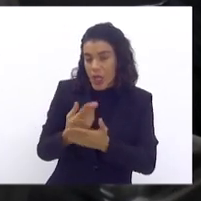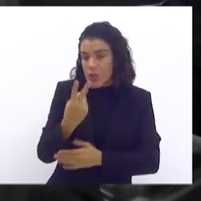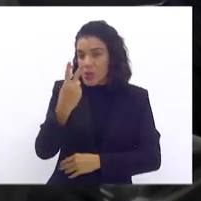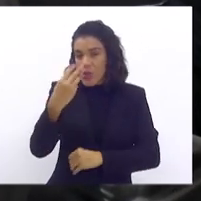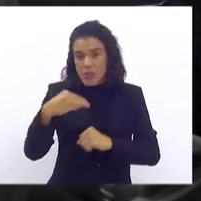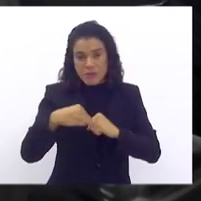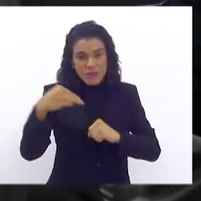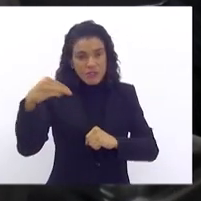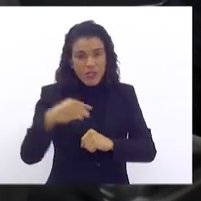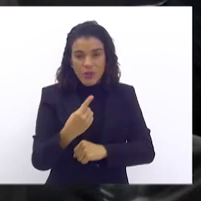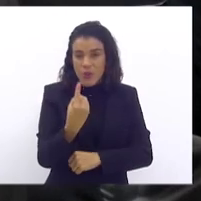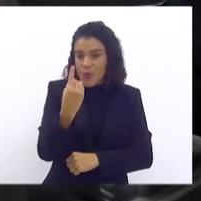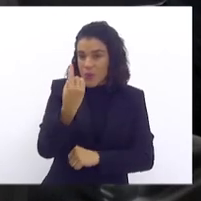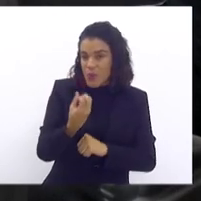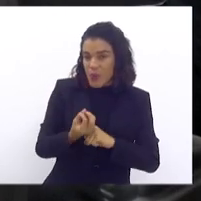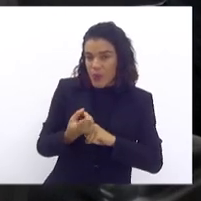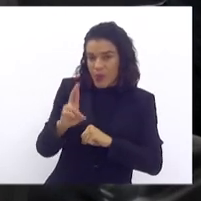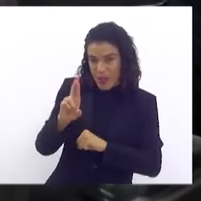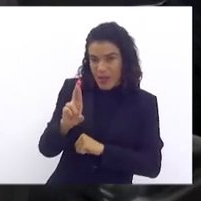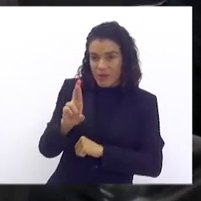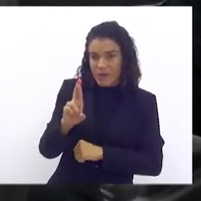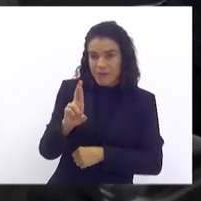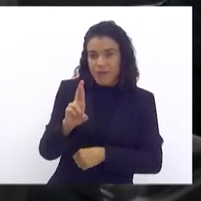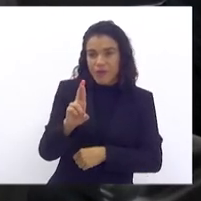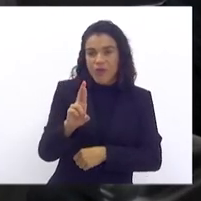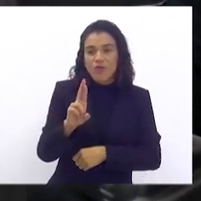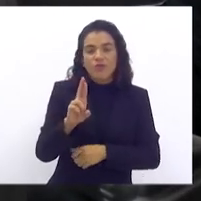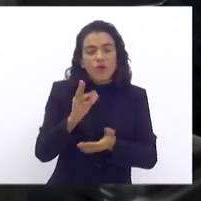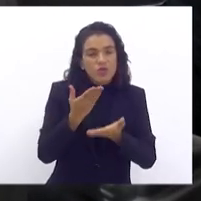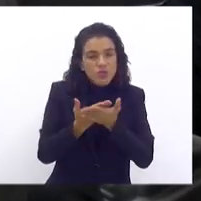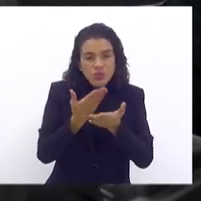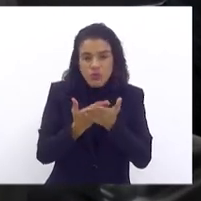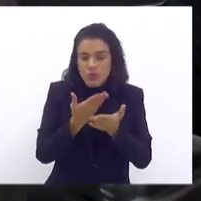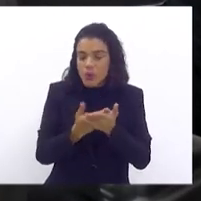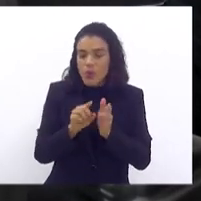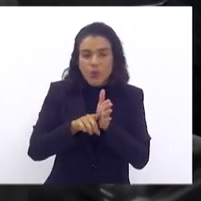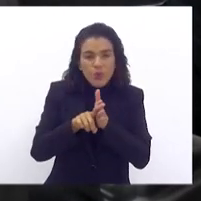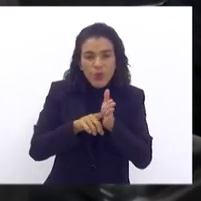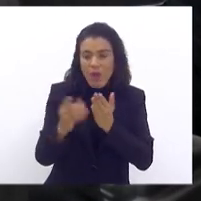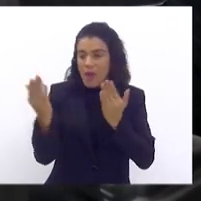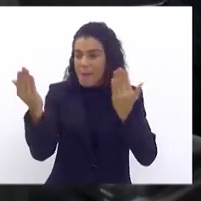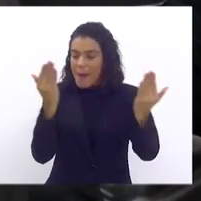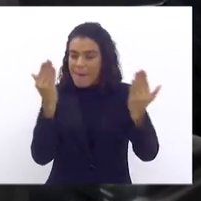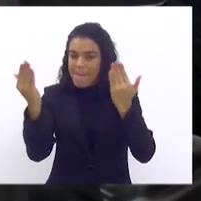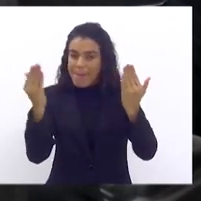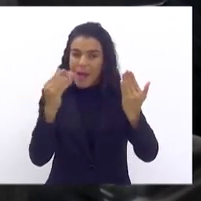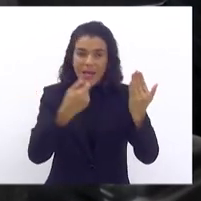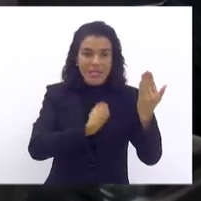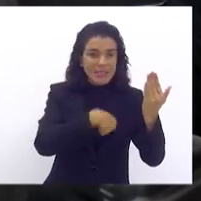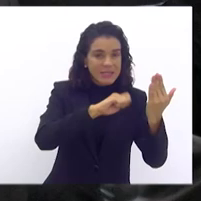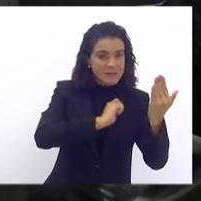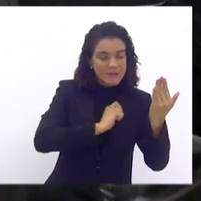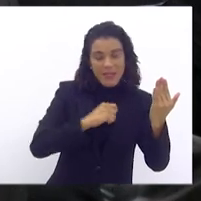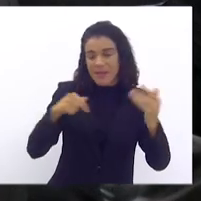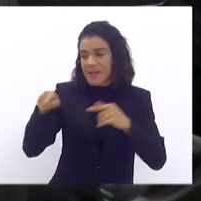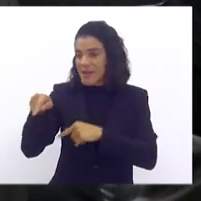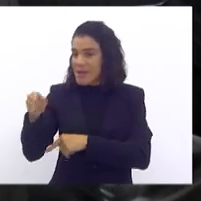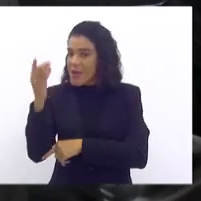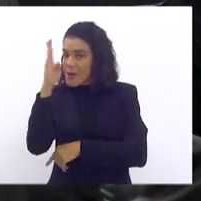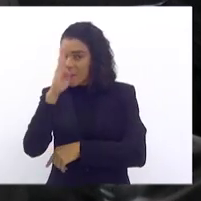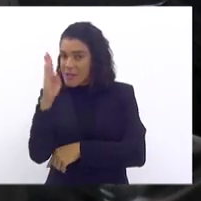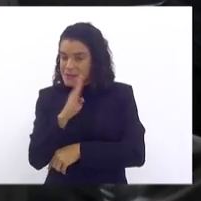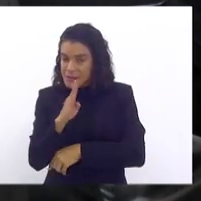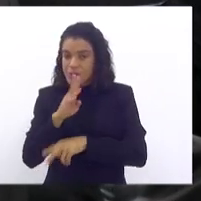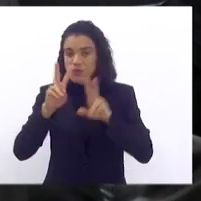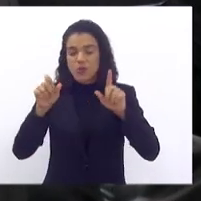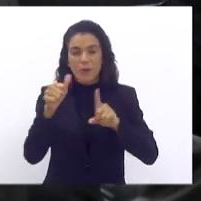mestrados e um doutorado. O meu doutorado foi fazendo um estudo comparativo entre Espanha e Brasil no que se refere ao feminicídio